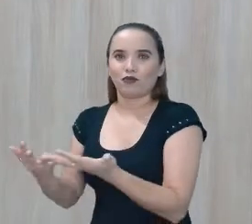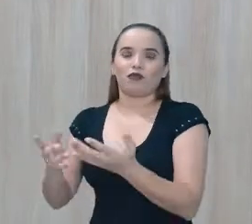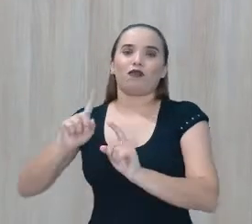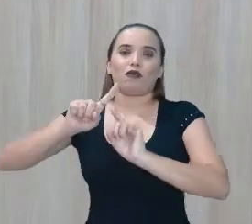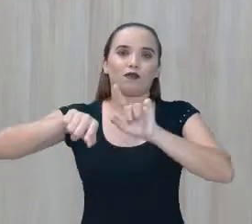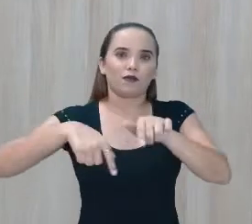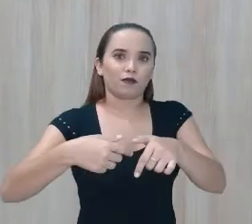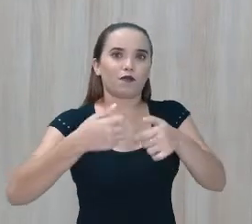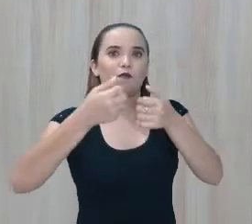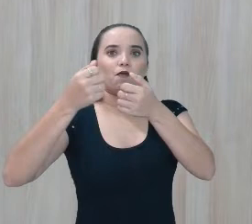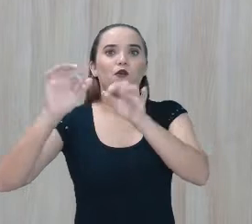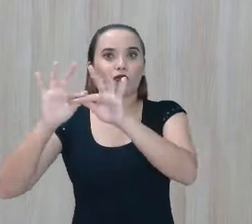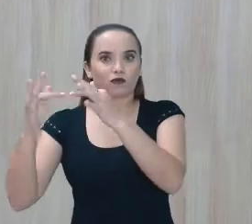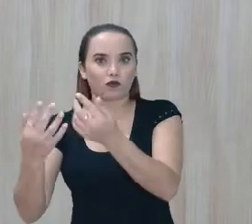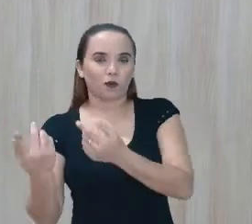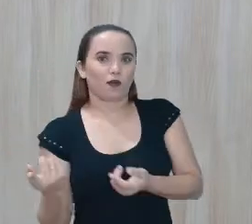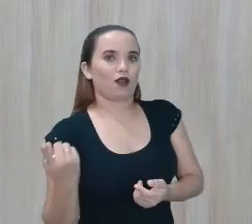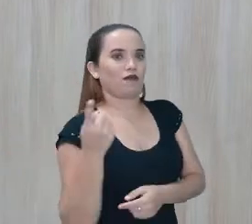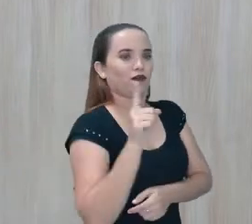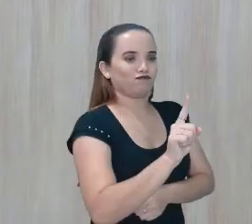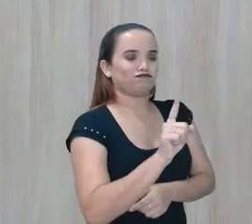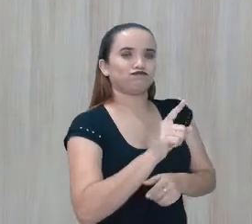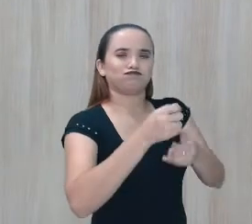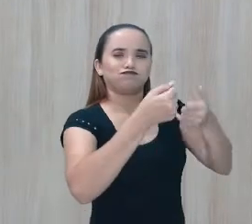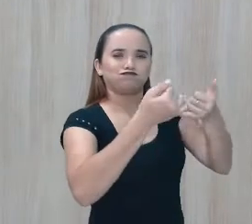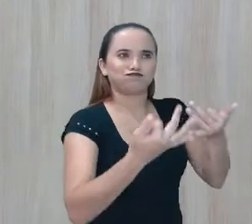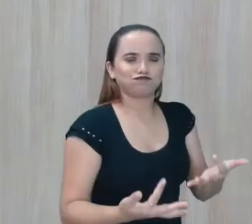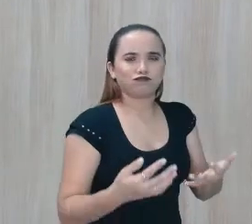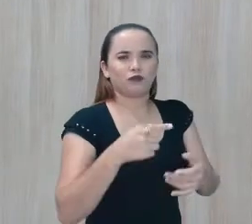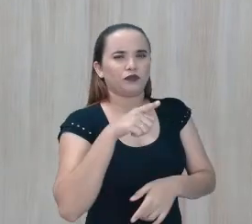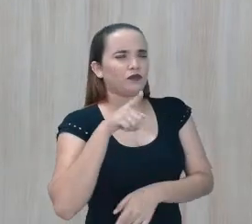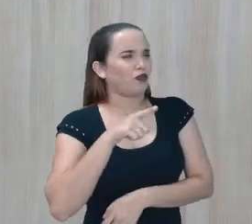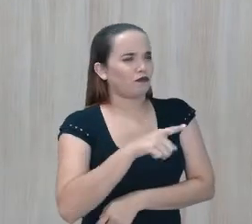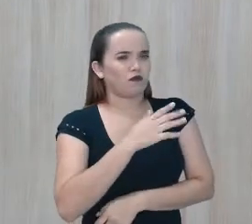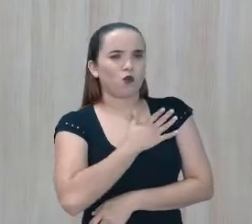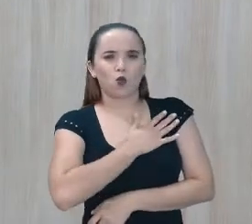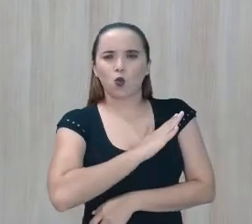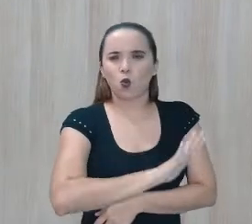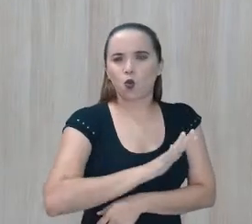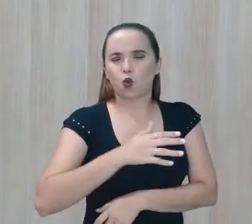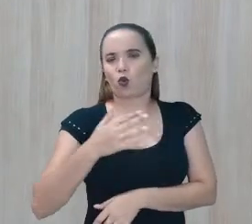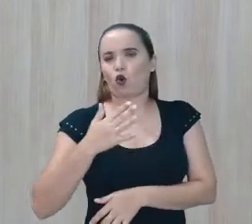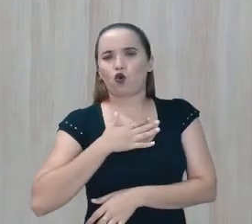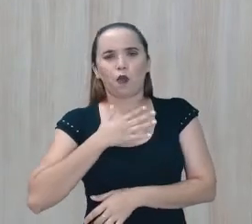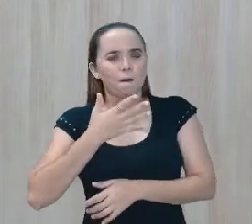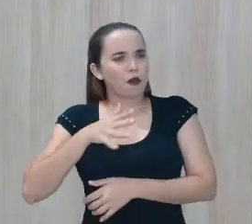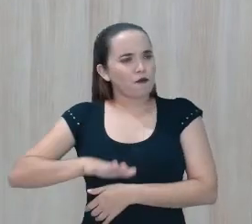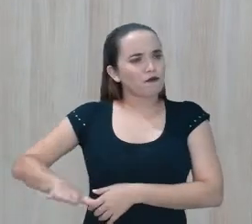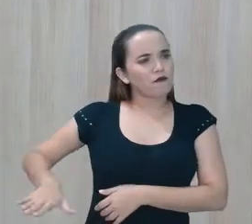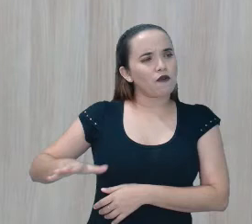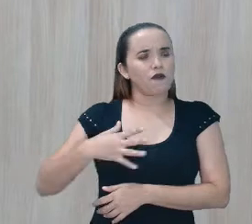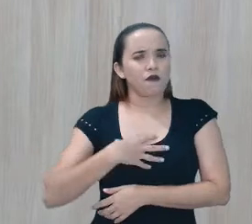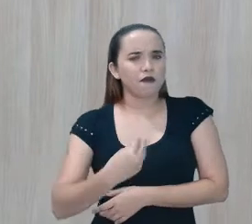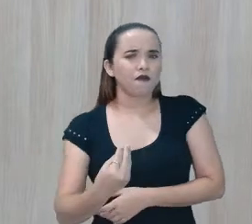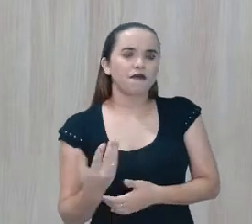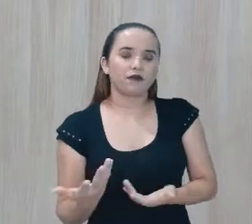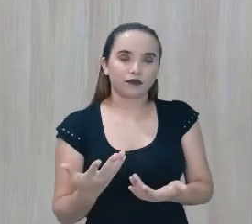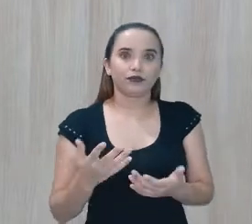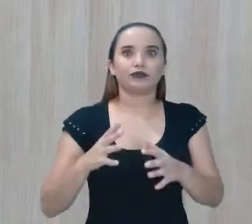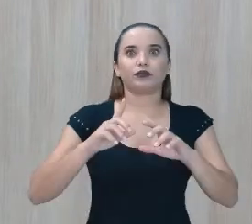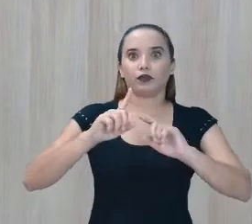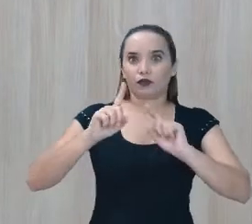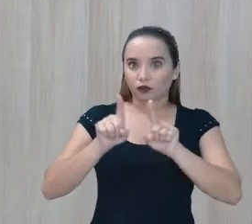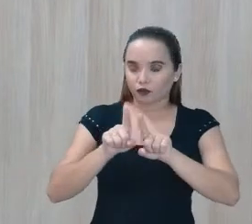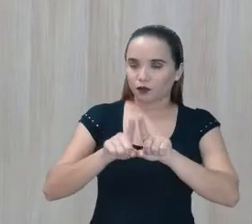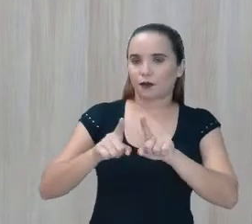achando que a professora não gosta da sua filha e começa um conflito desnecessário. É por isso que a